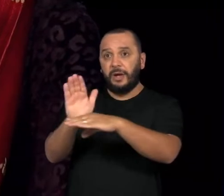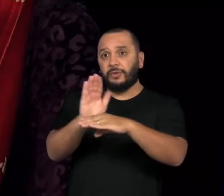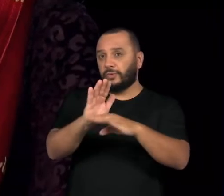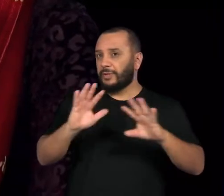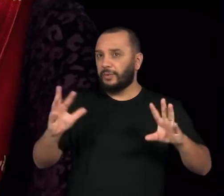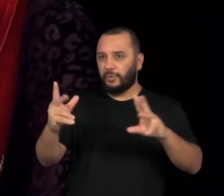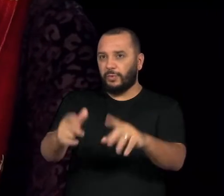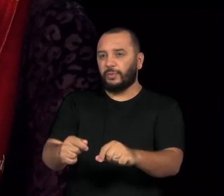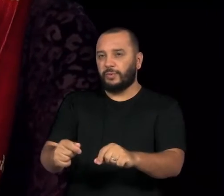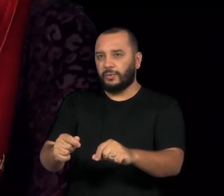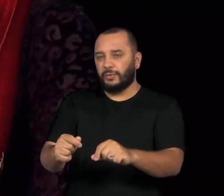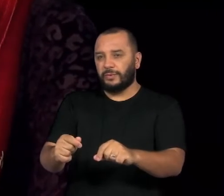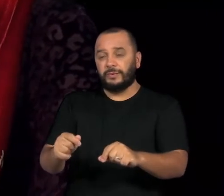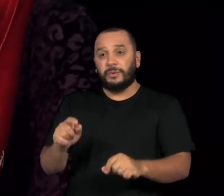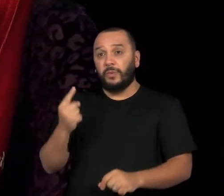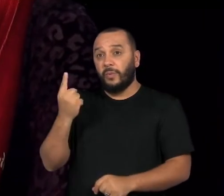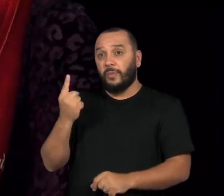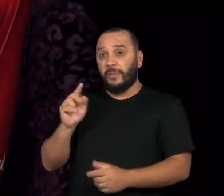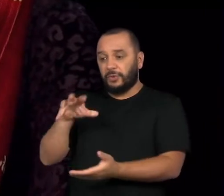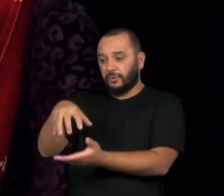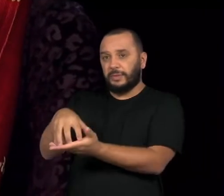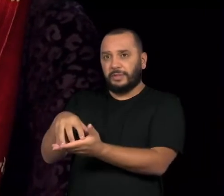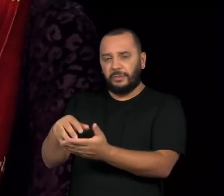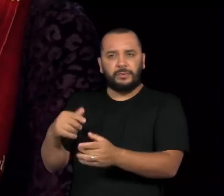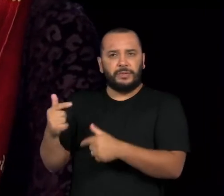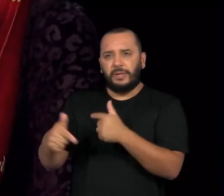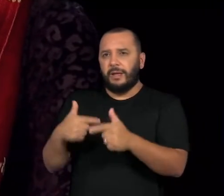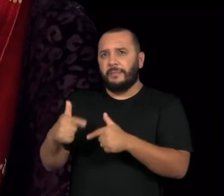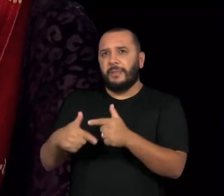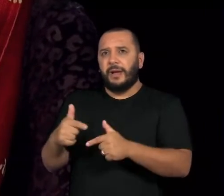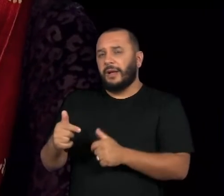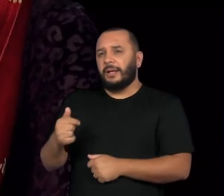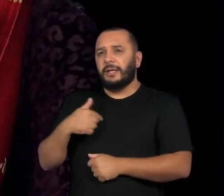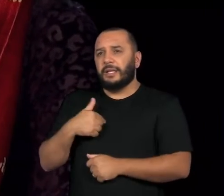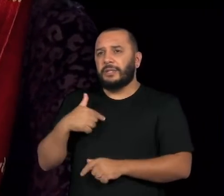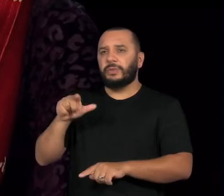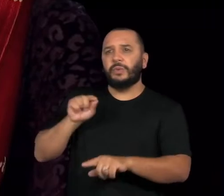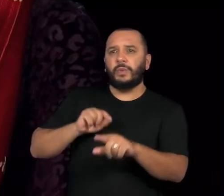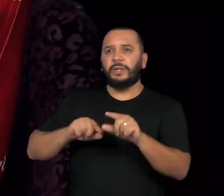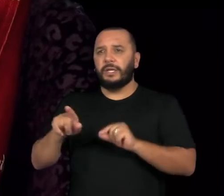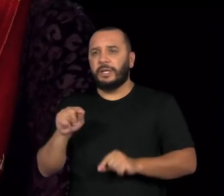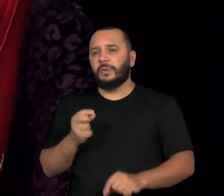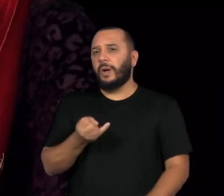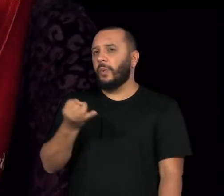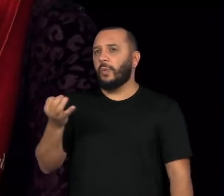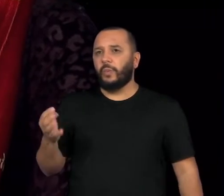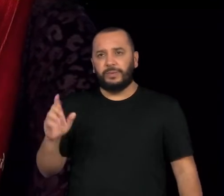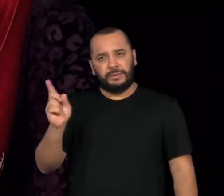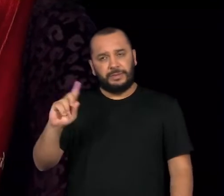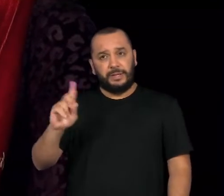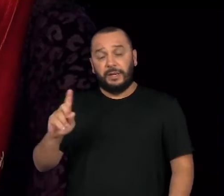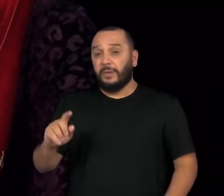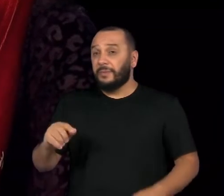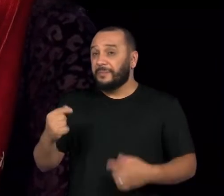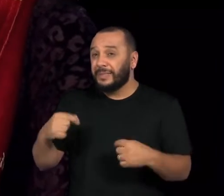todos. Ela não trabalha seccionando nem fragmentando. Ela não pode